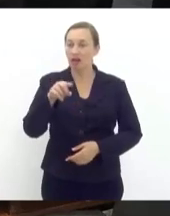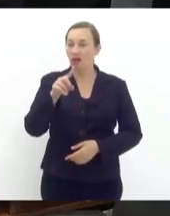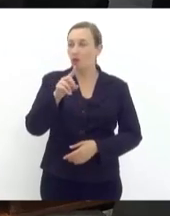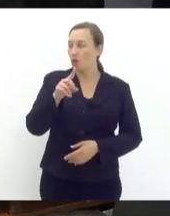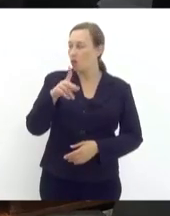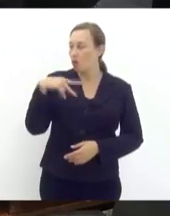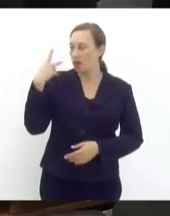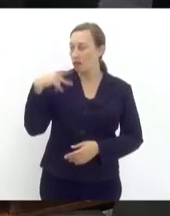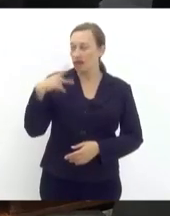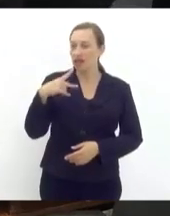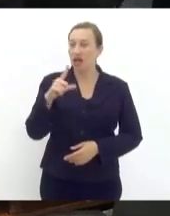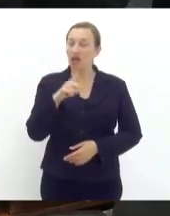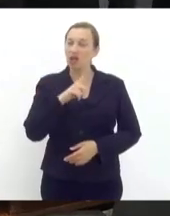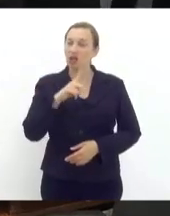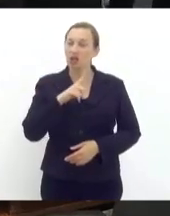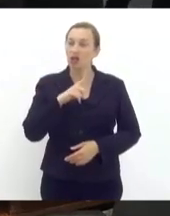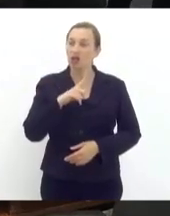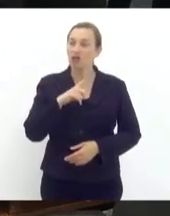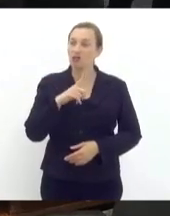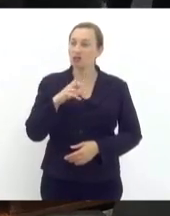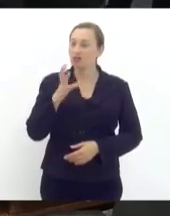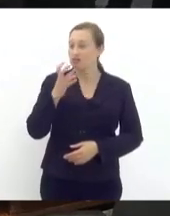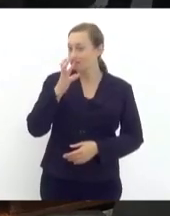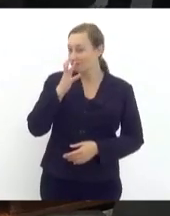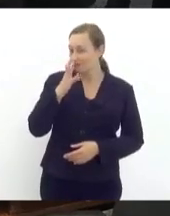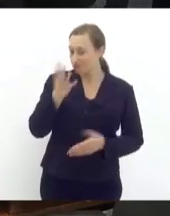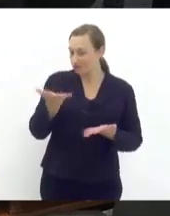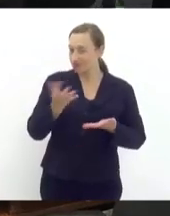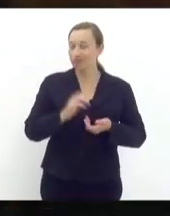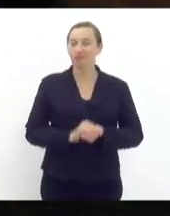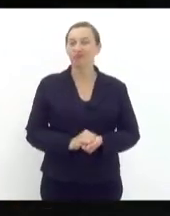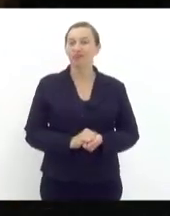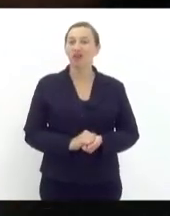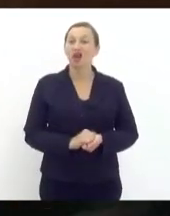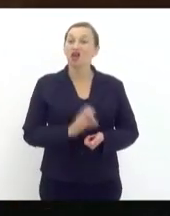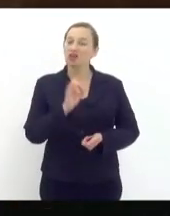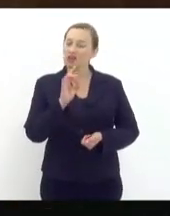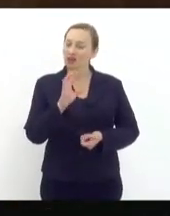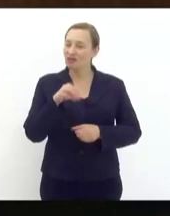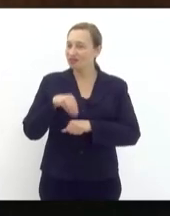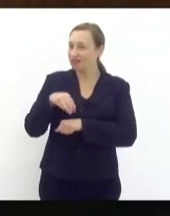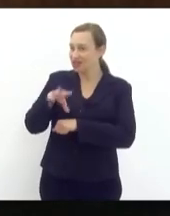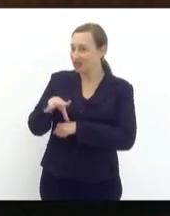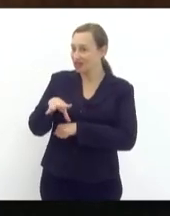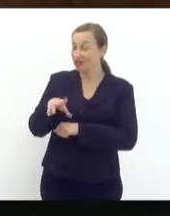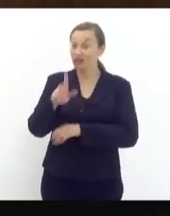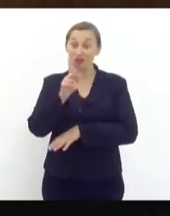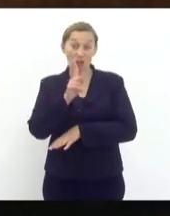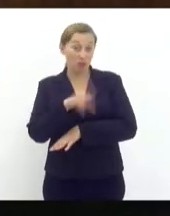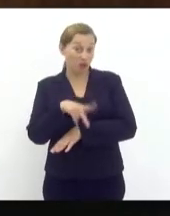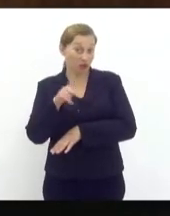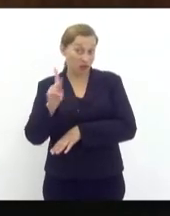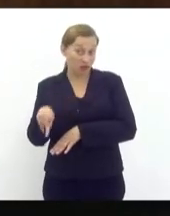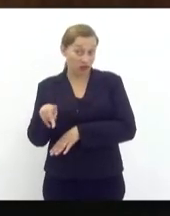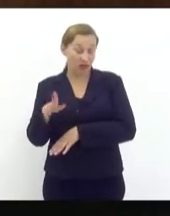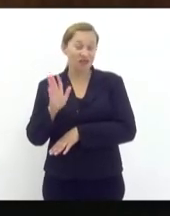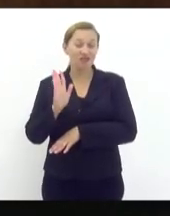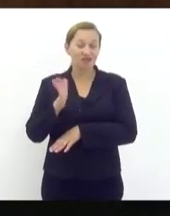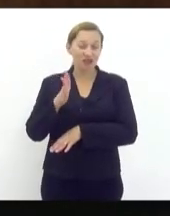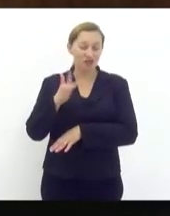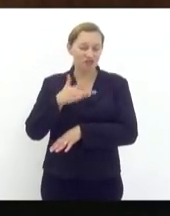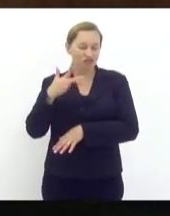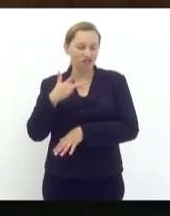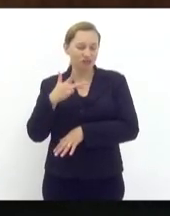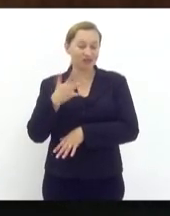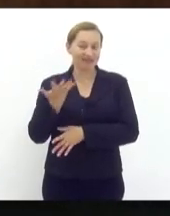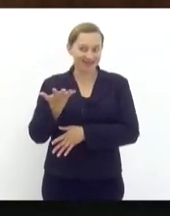porque eu tenho uma profunda estima e só a sua indicação de professor já toca o nosso